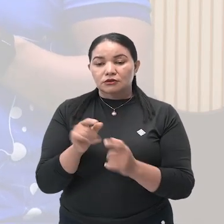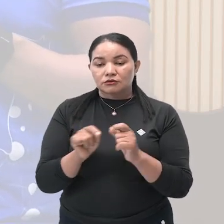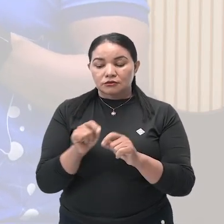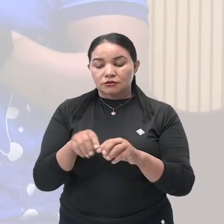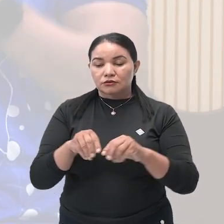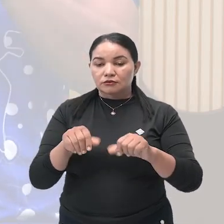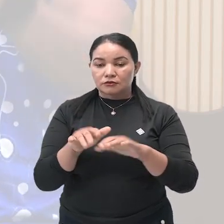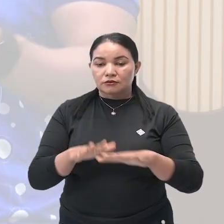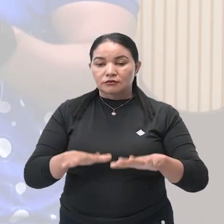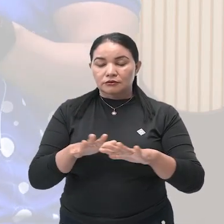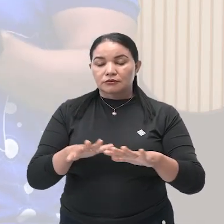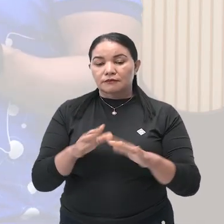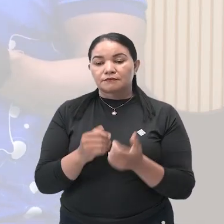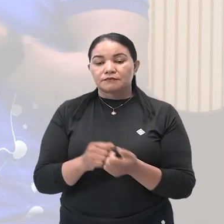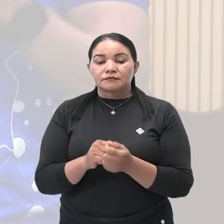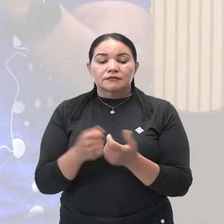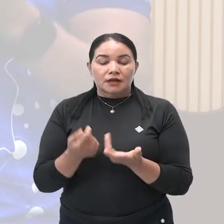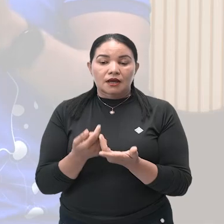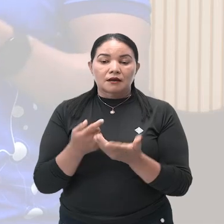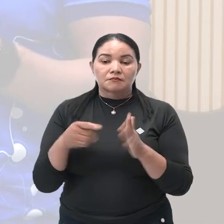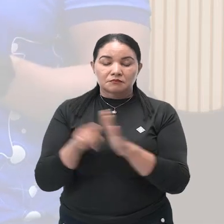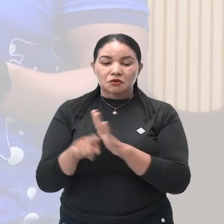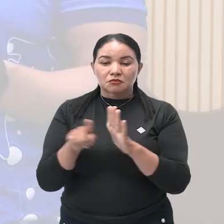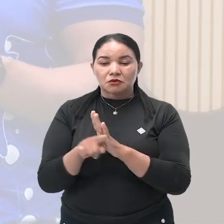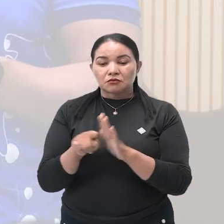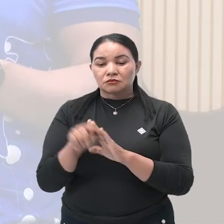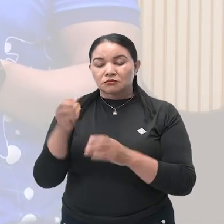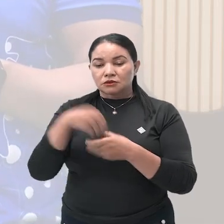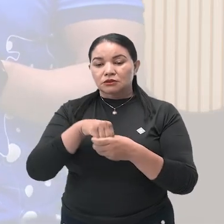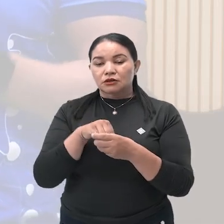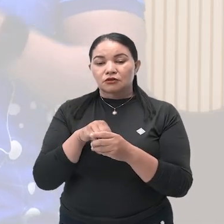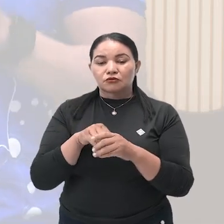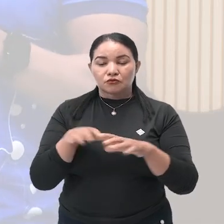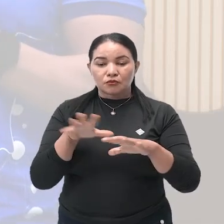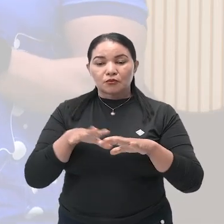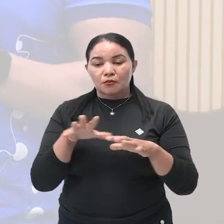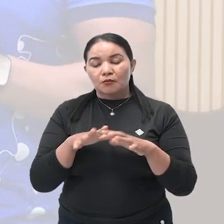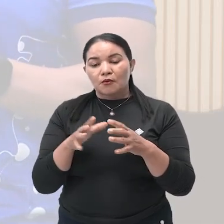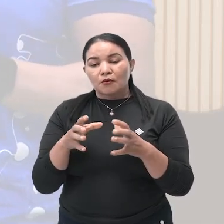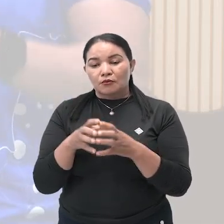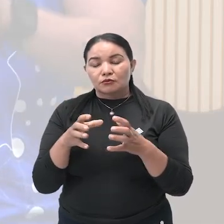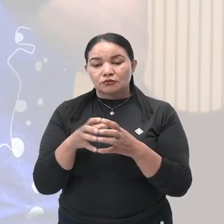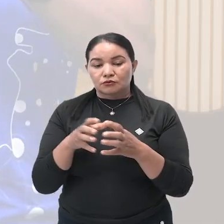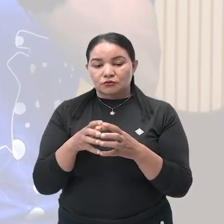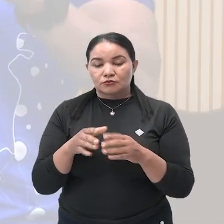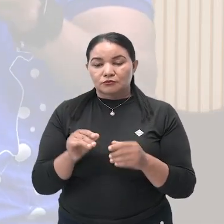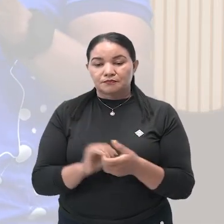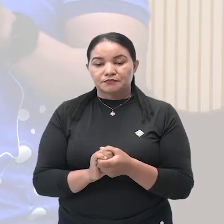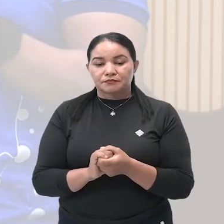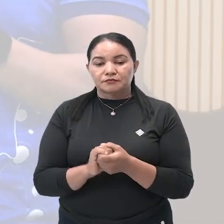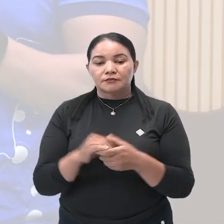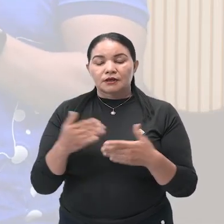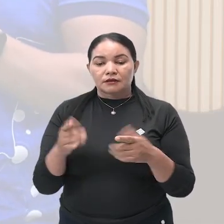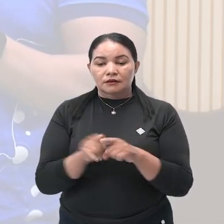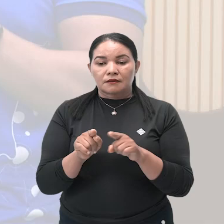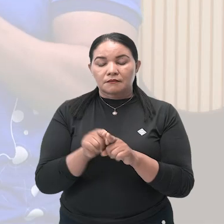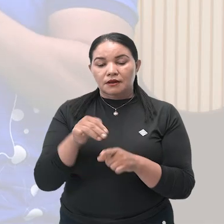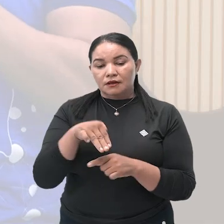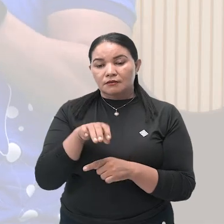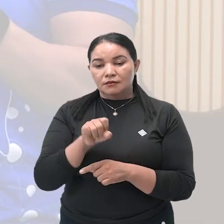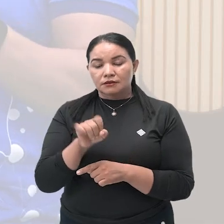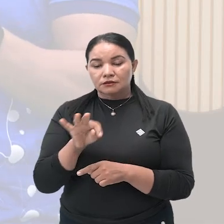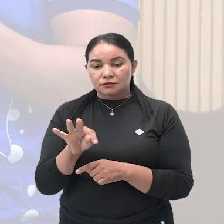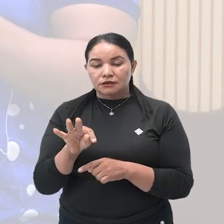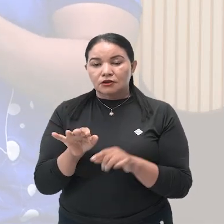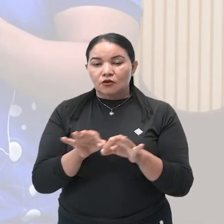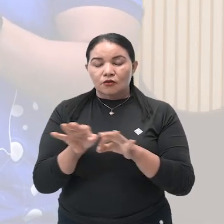questionado, inclusive, é uma pauta muito sensível dentro do movimento, tá bom? O MST ele promove ali a educação dos seus membros, tá bom? Bem como a